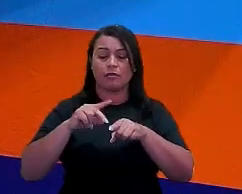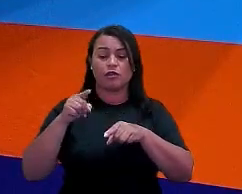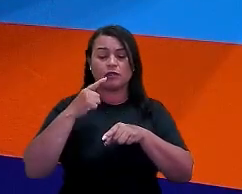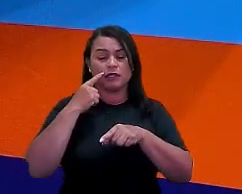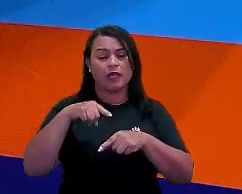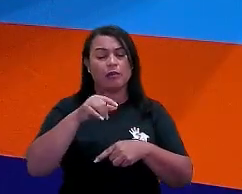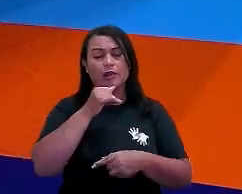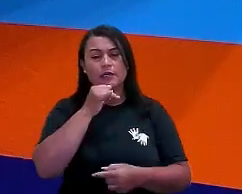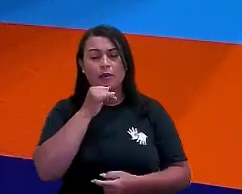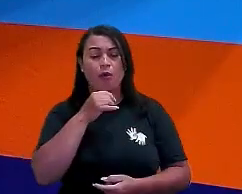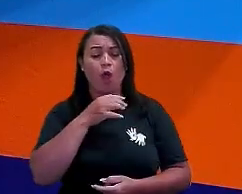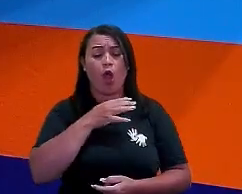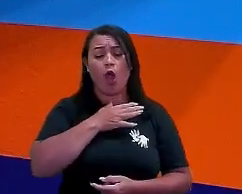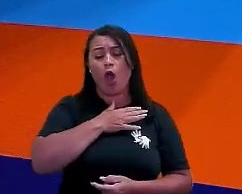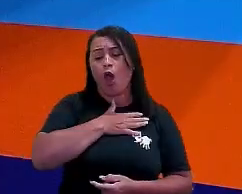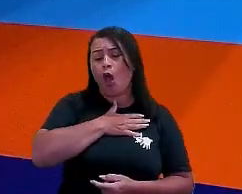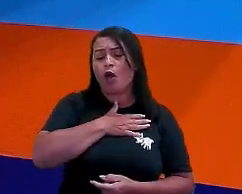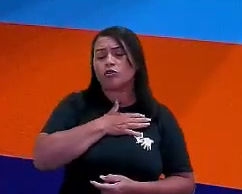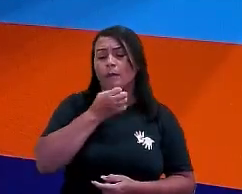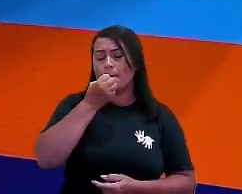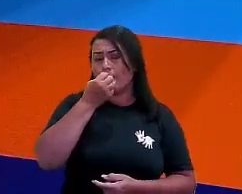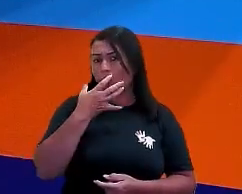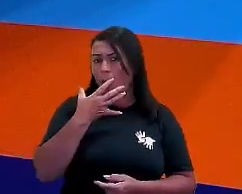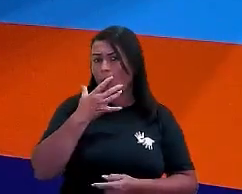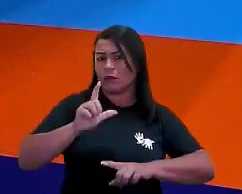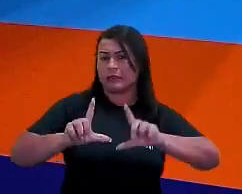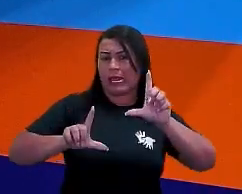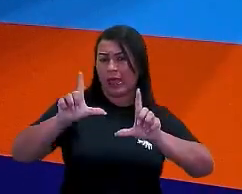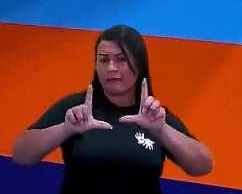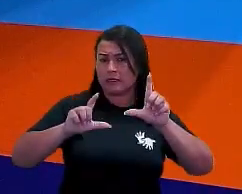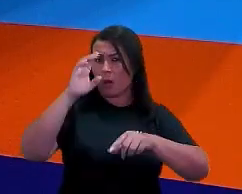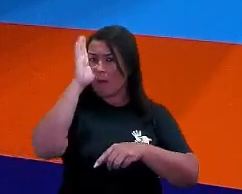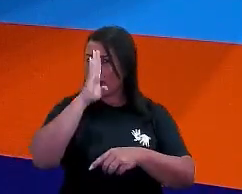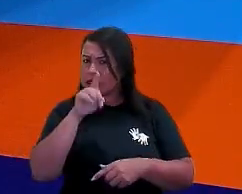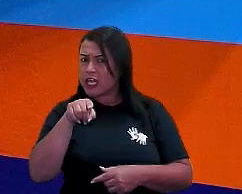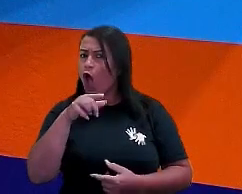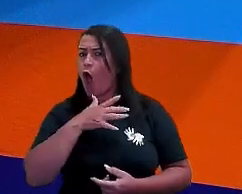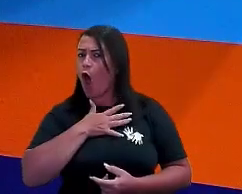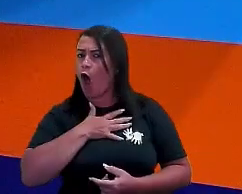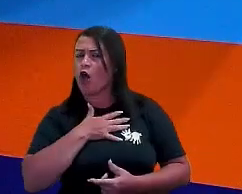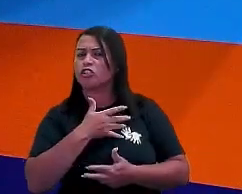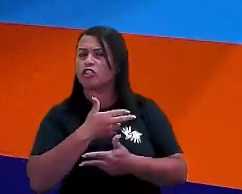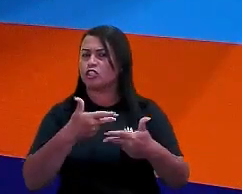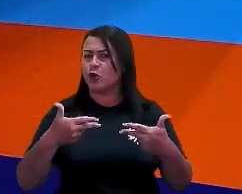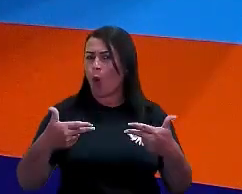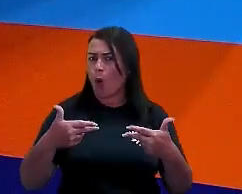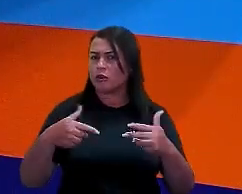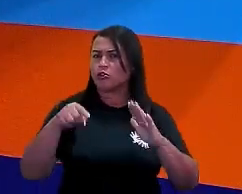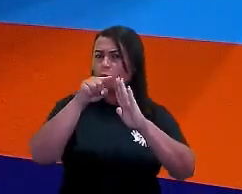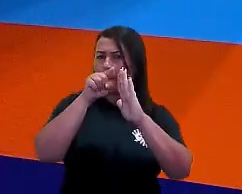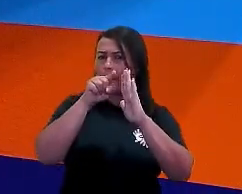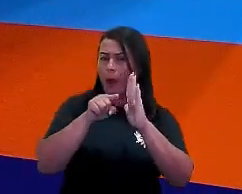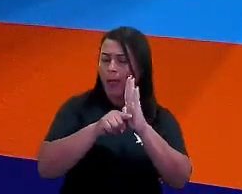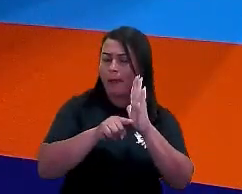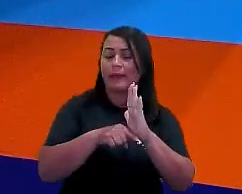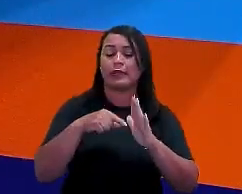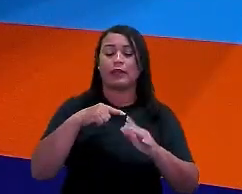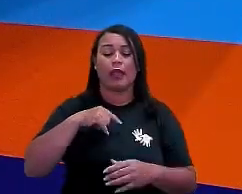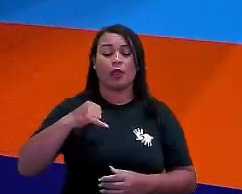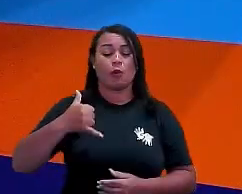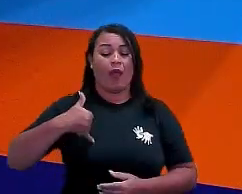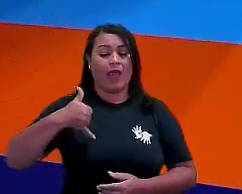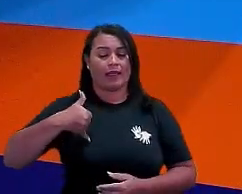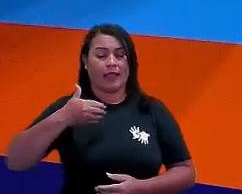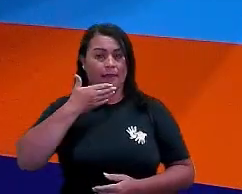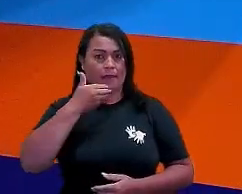brasileira? E aí, a faixa etária que melhor avaliou a TV